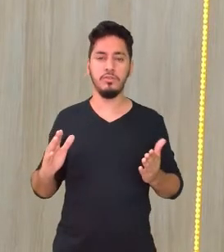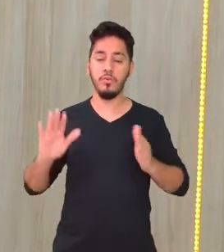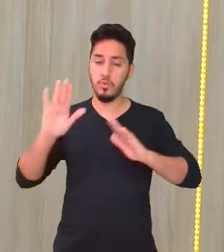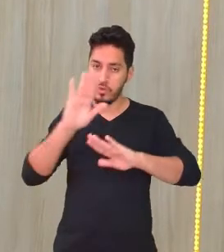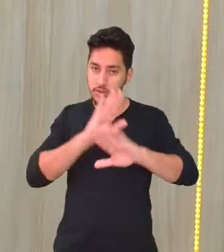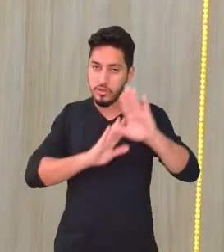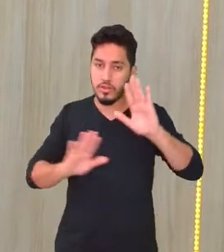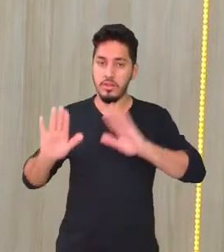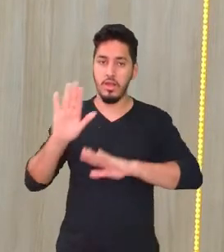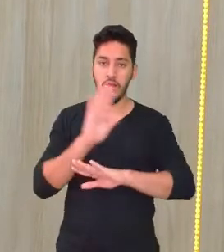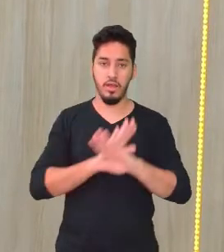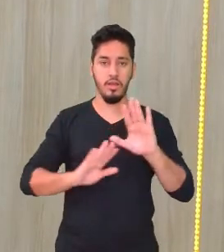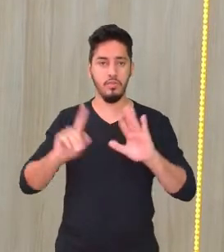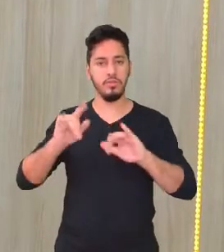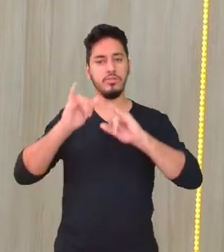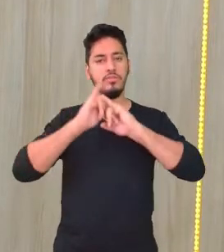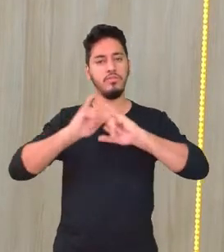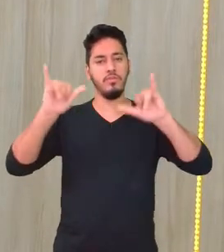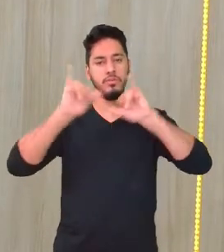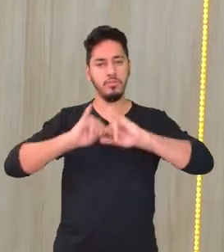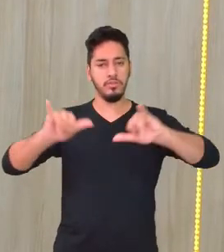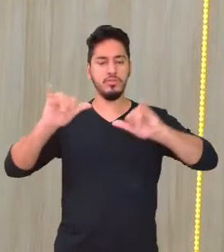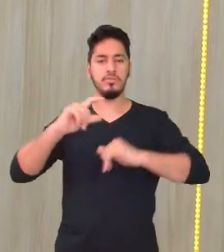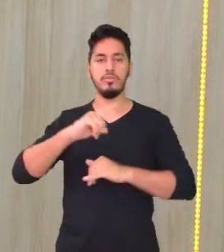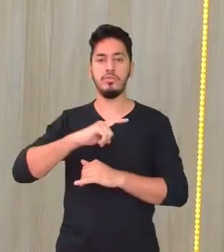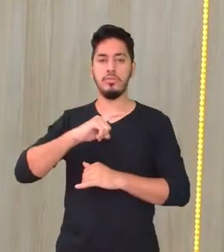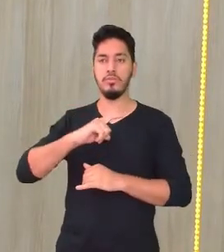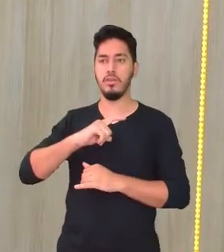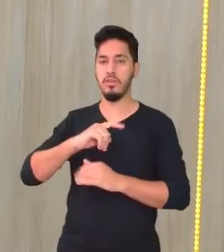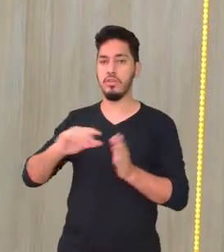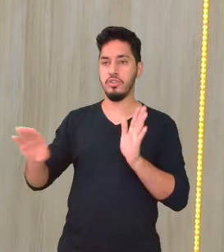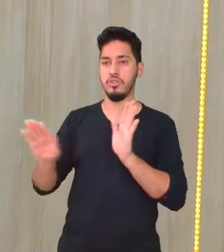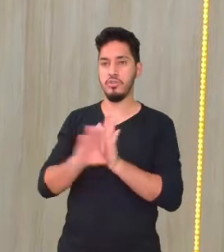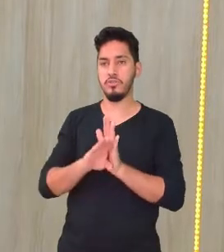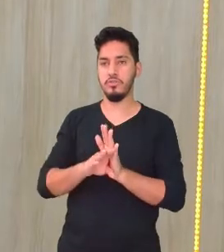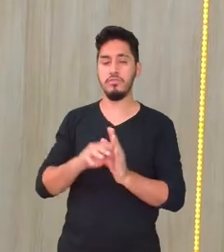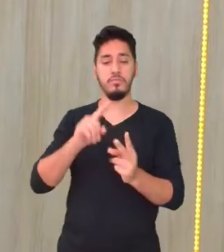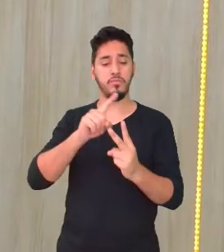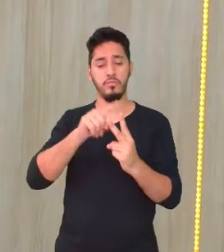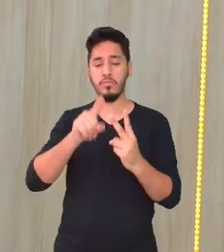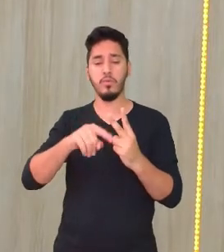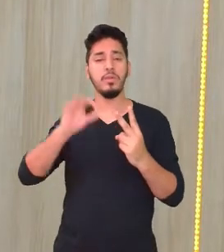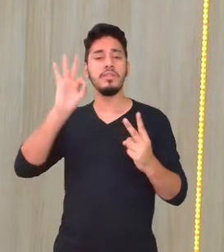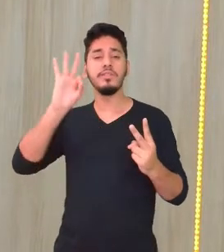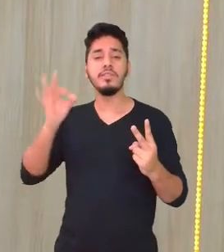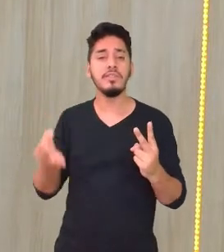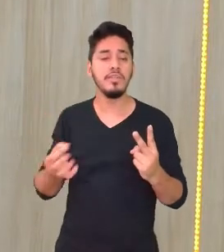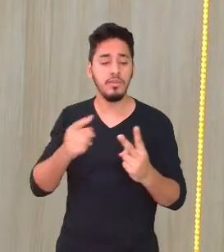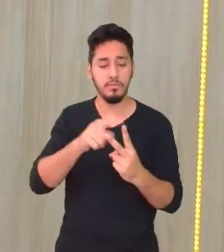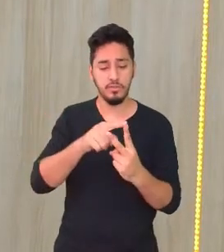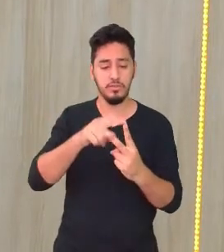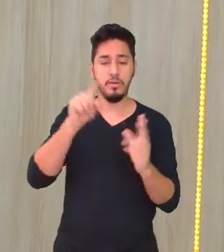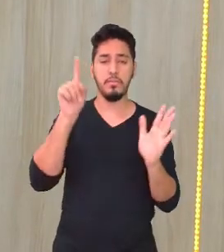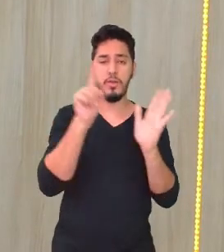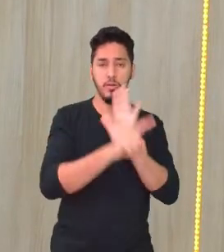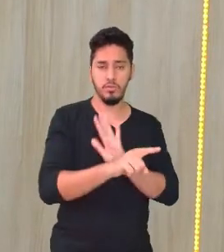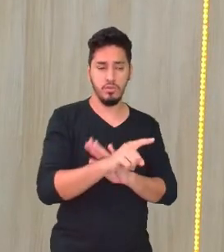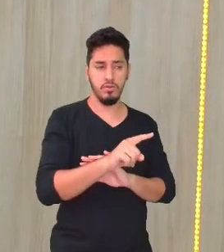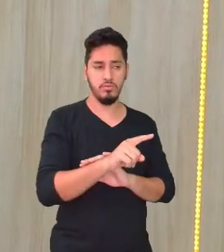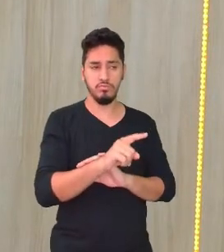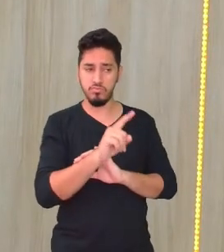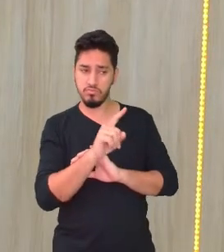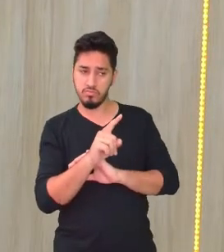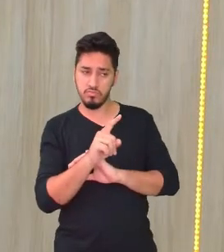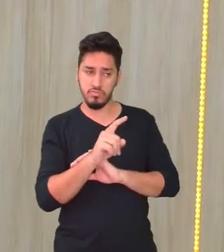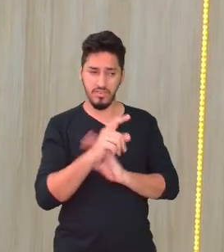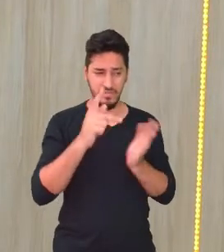ter muito cuidado com essas informações que a gente recebe. E aqui, ó, 2 passos simples. Perguntar se as informações